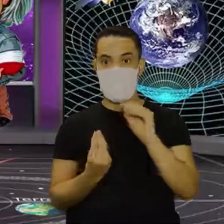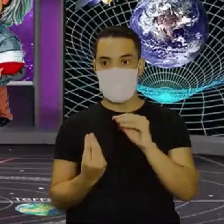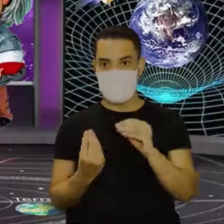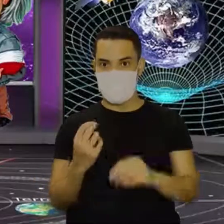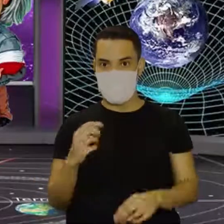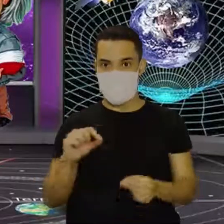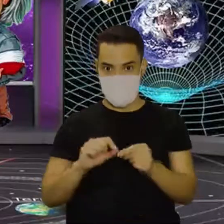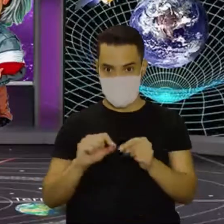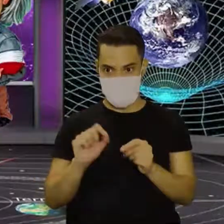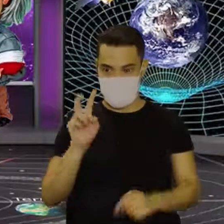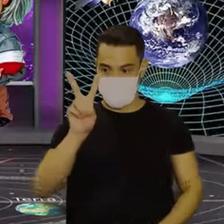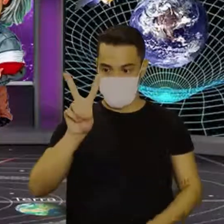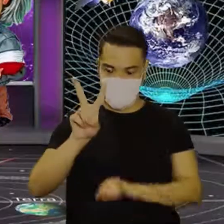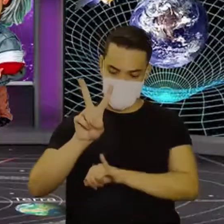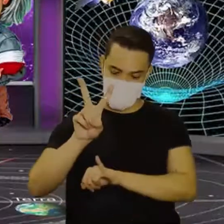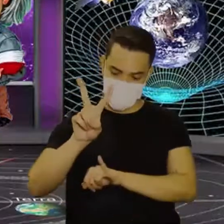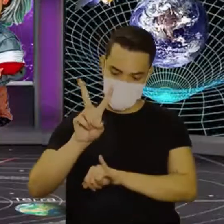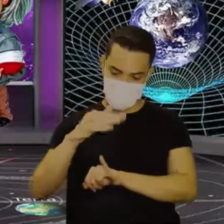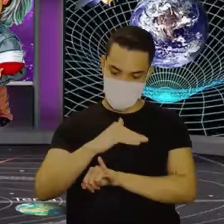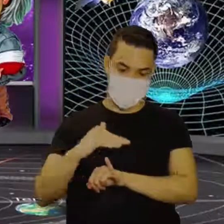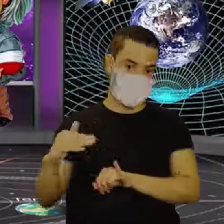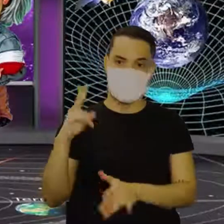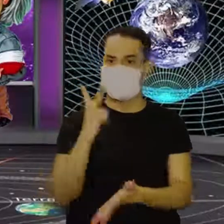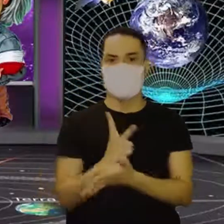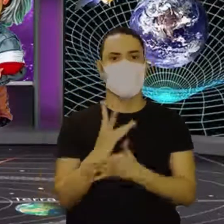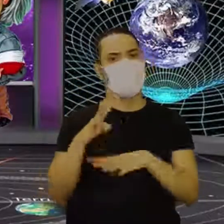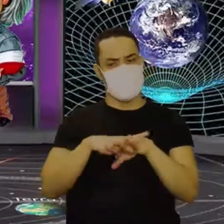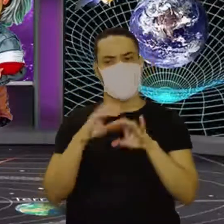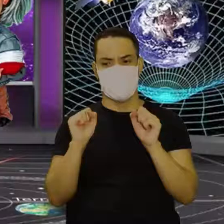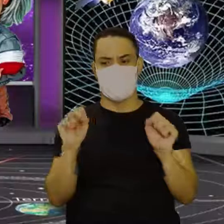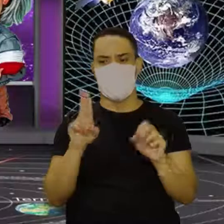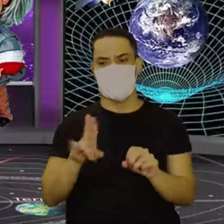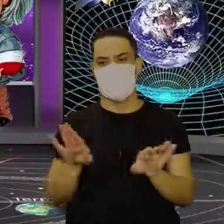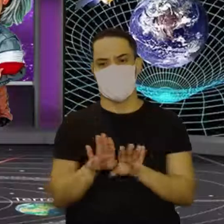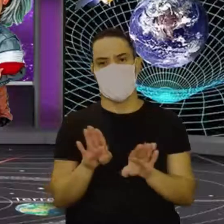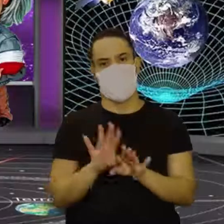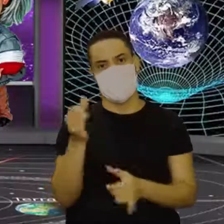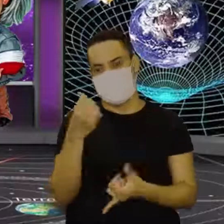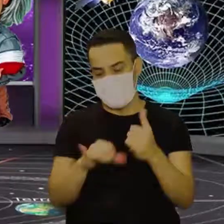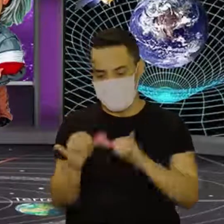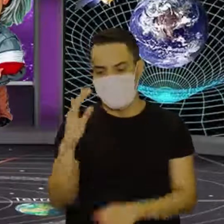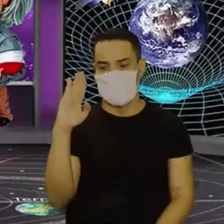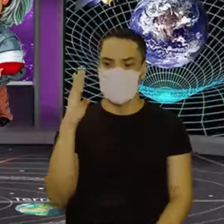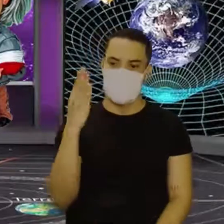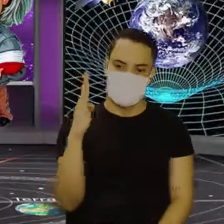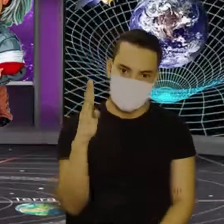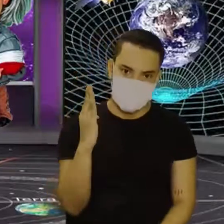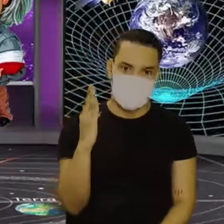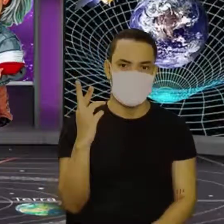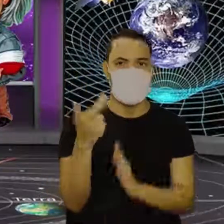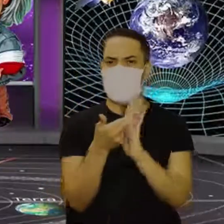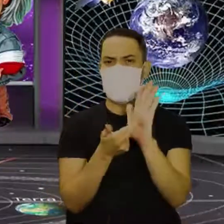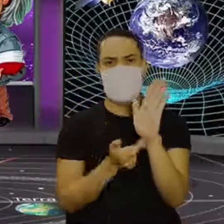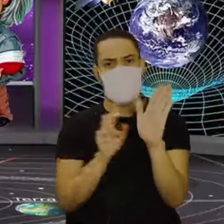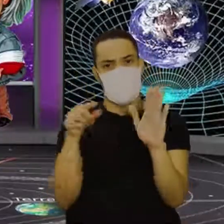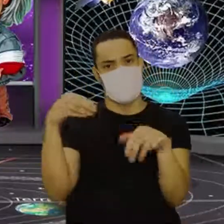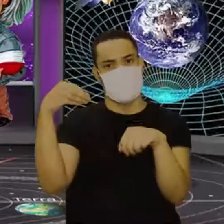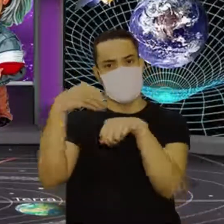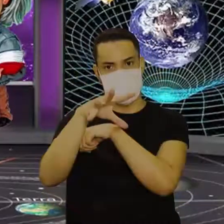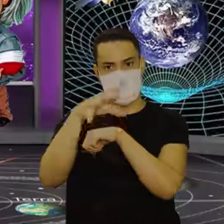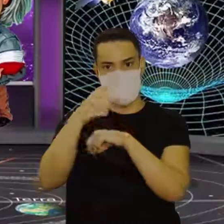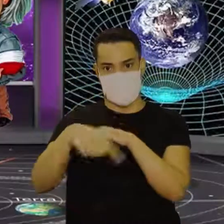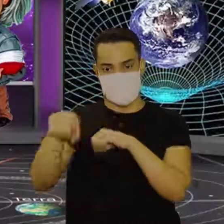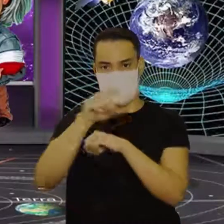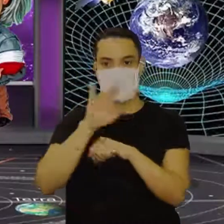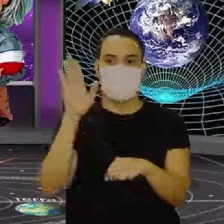matemática, quando vocês forem resolver alguma questão, você pode usar na química, na biologia. É uma regrinha, é um macetezinho,